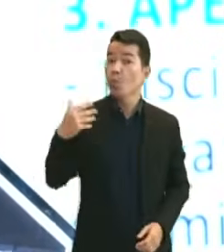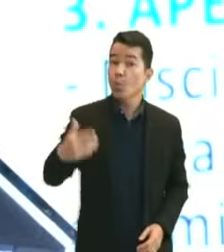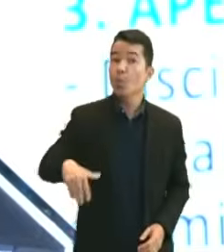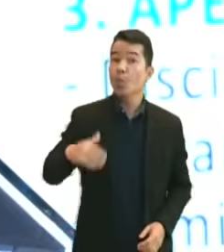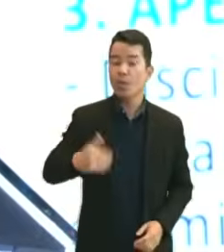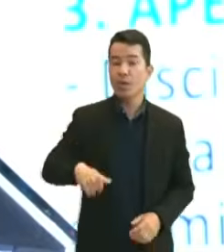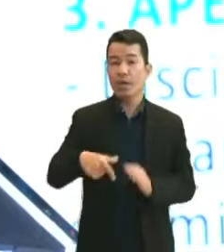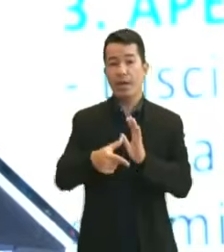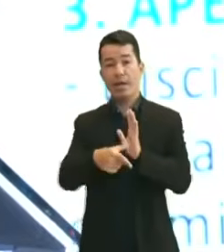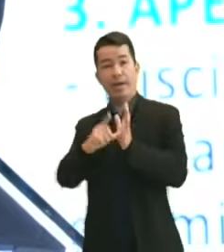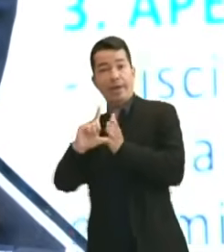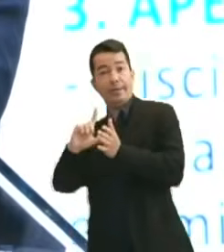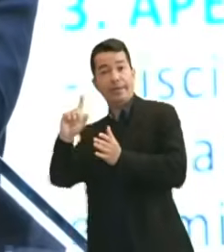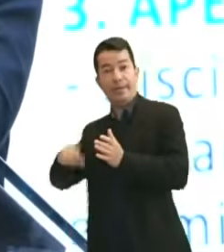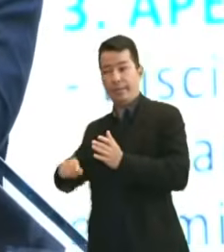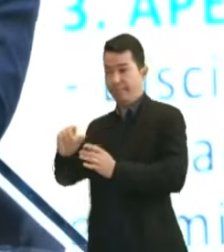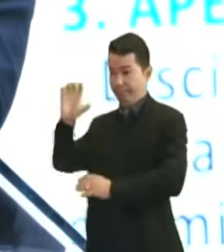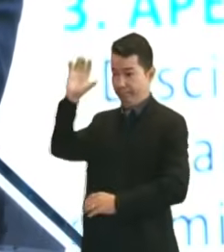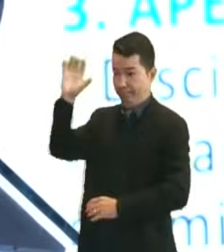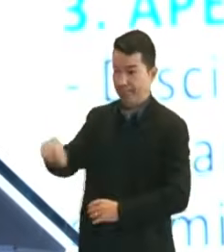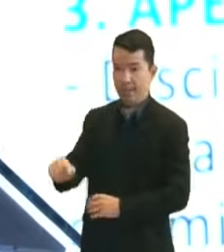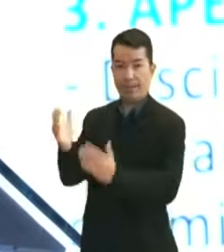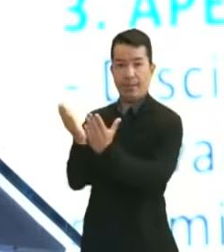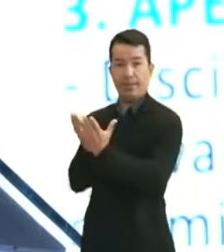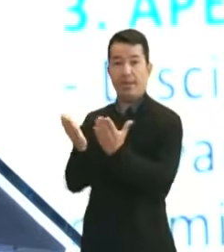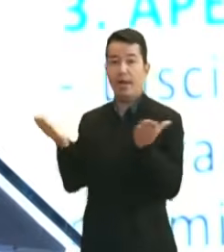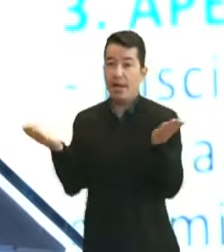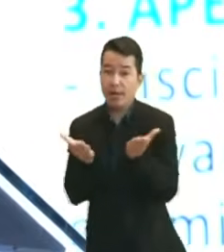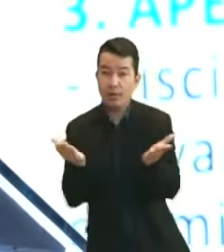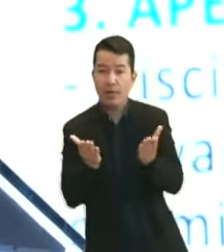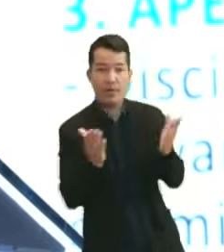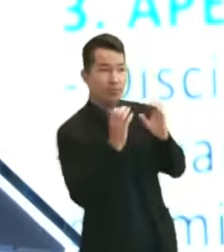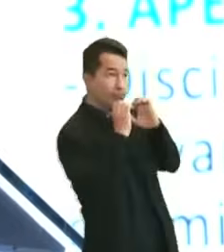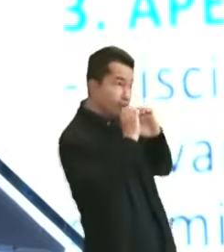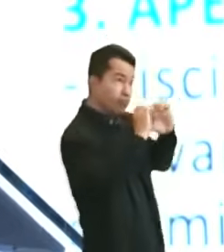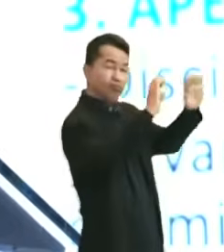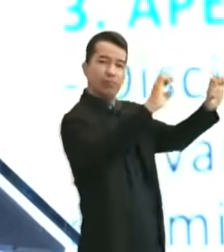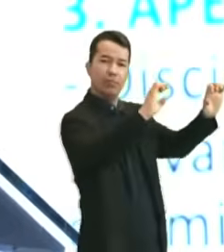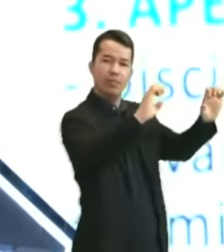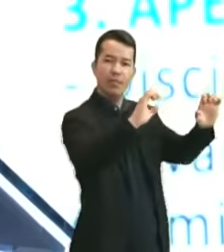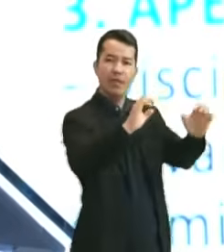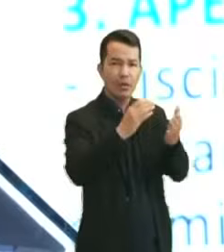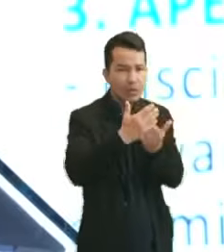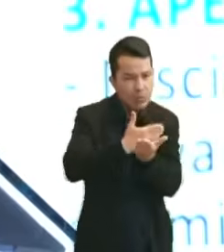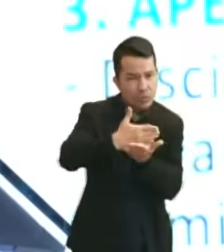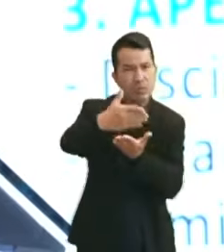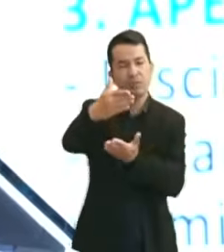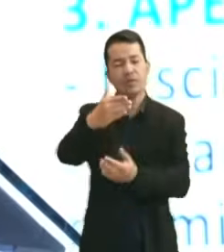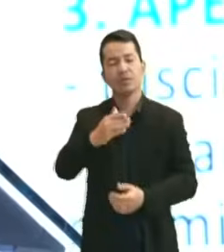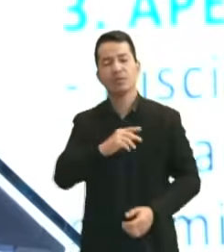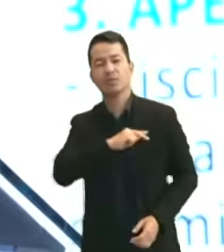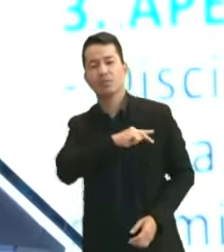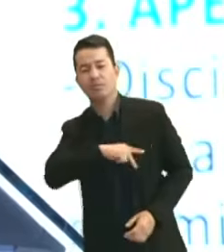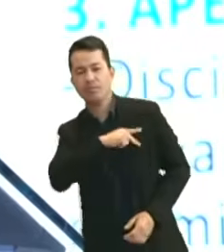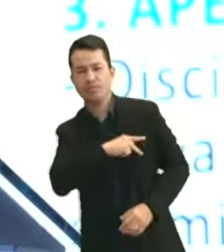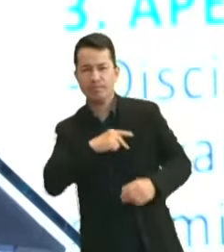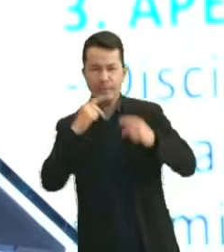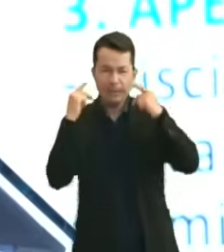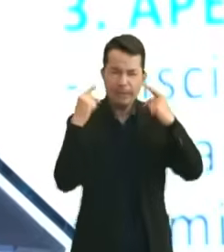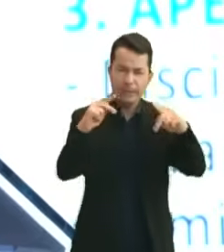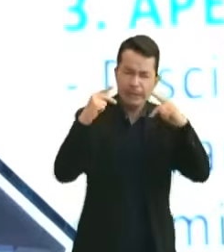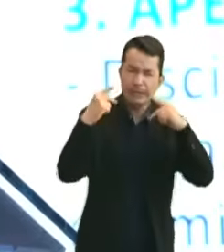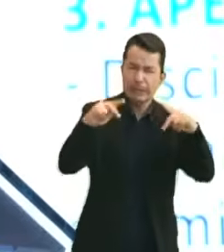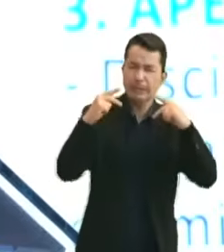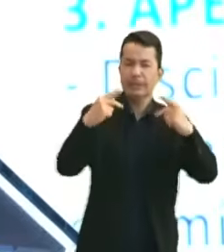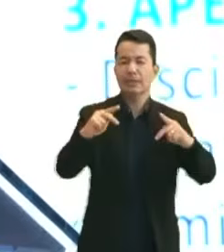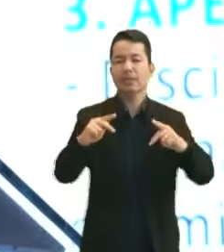tinha preparado para ele. Paulo já começa a pregar ali mesmo em Damasco, para os judeus e para toda a cidade. E ele tem que fugir, ele